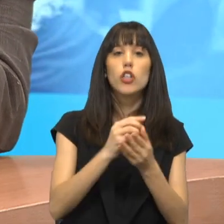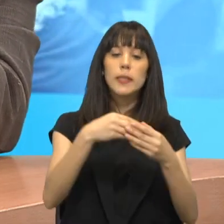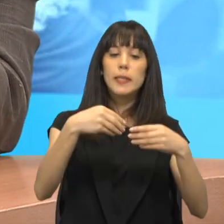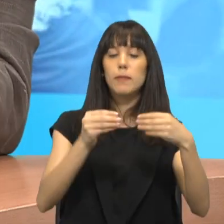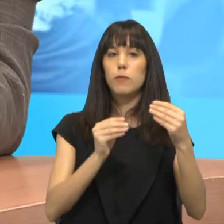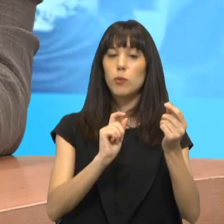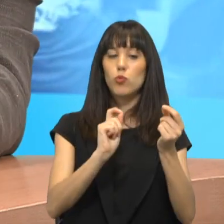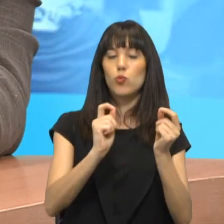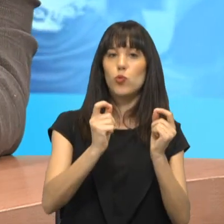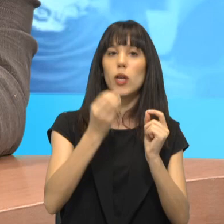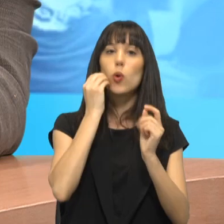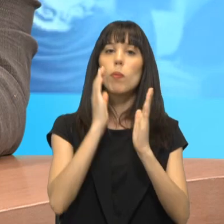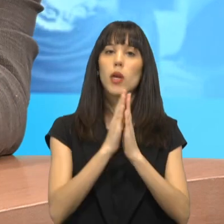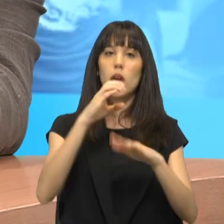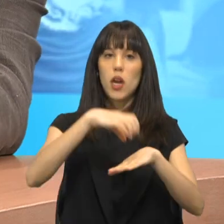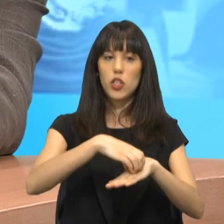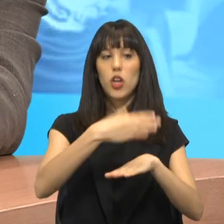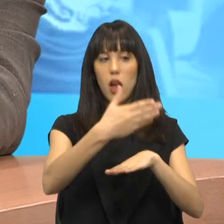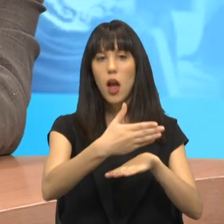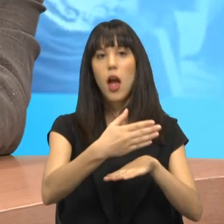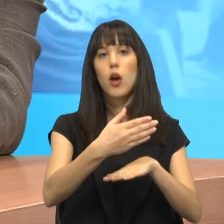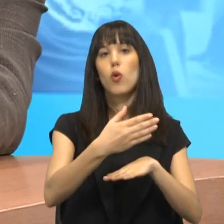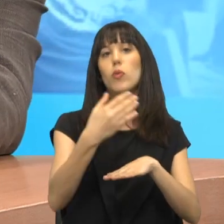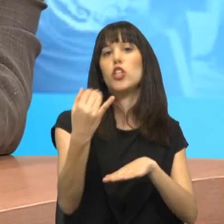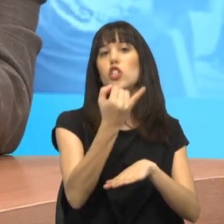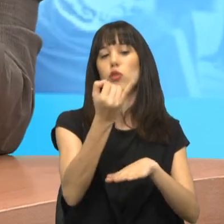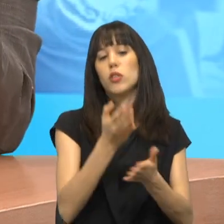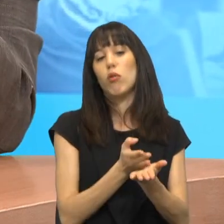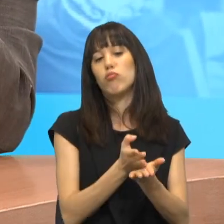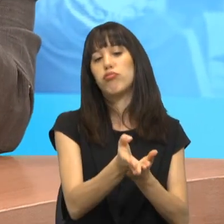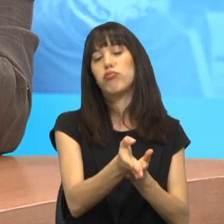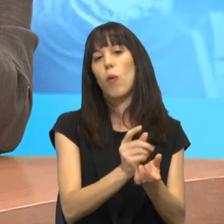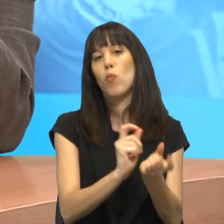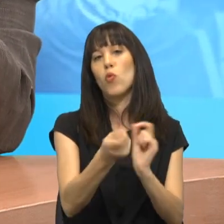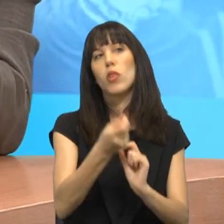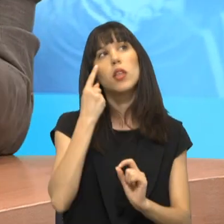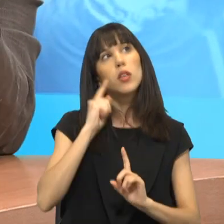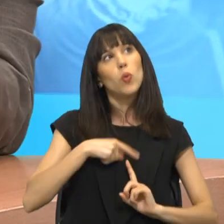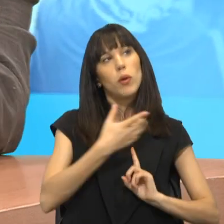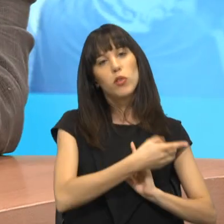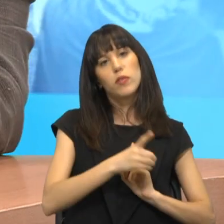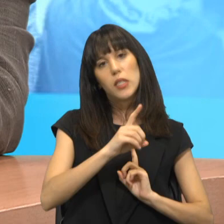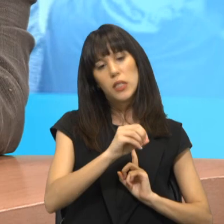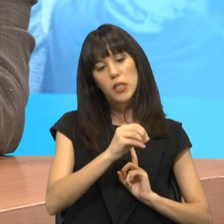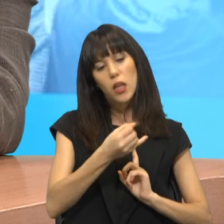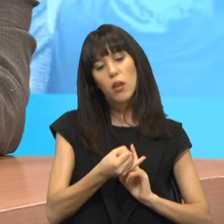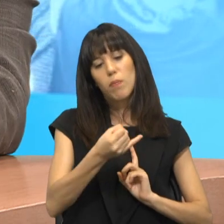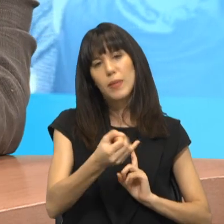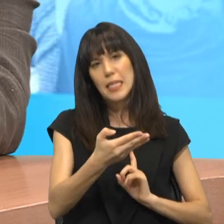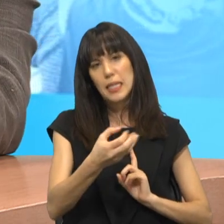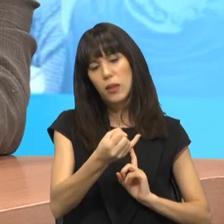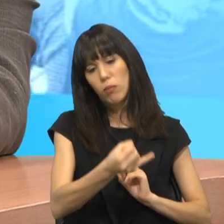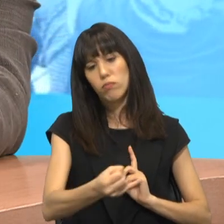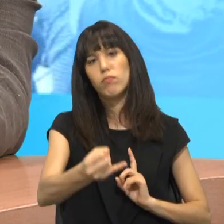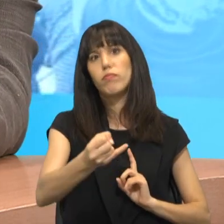esta evolução da própria Igreja institucional, que, a partir dos anos 60 e, sobretudo, depois dos anos 70, começa